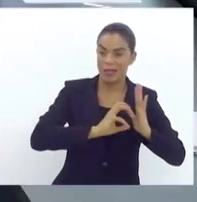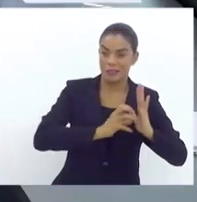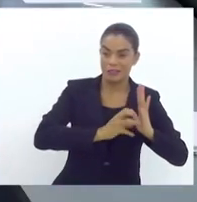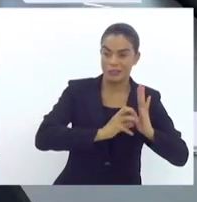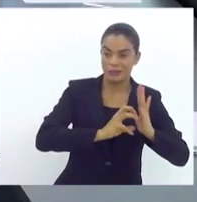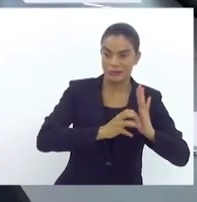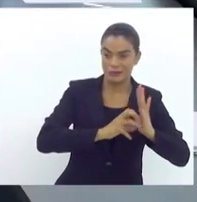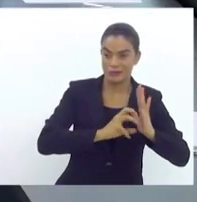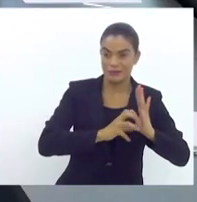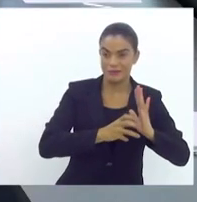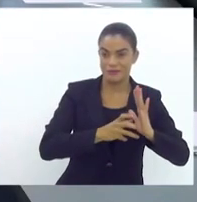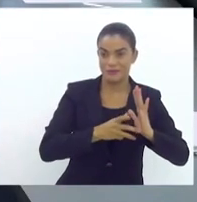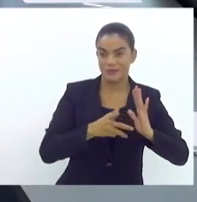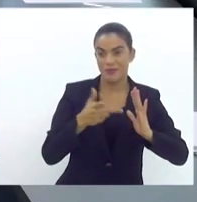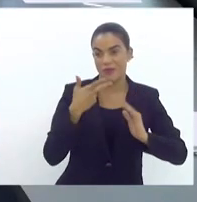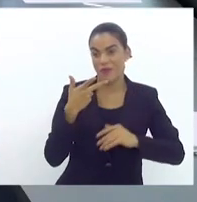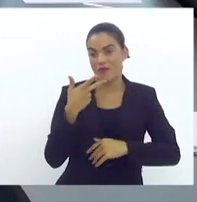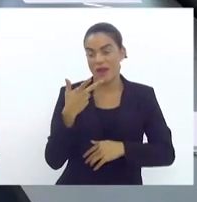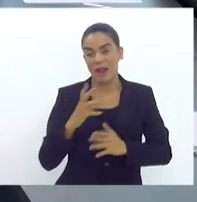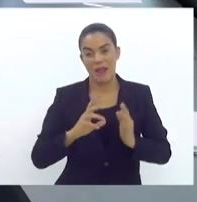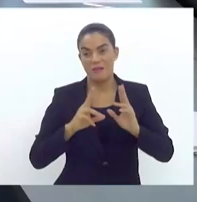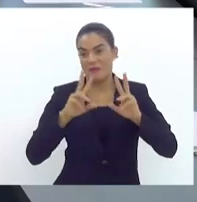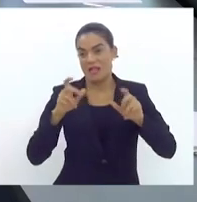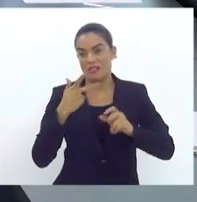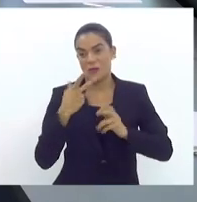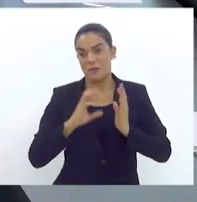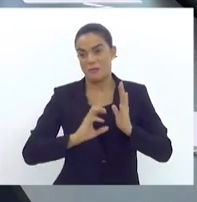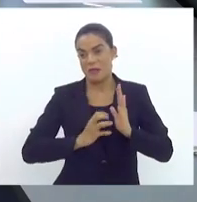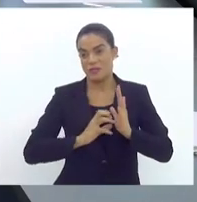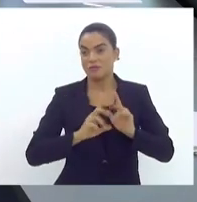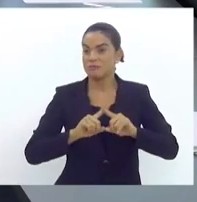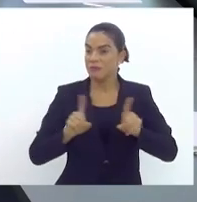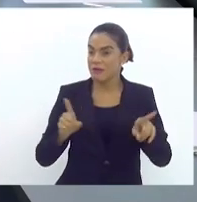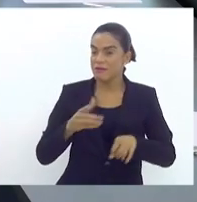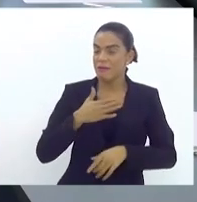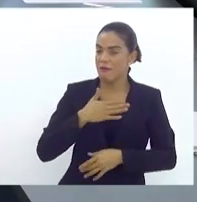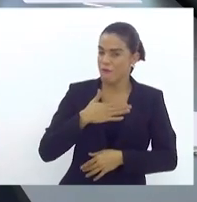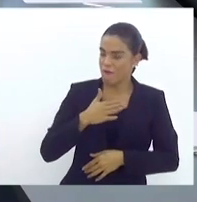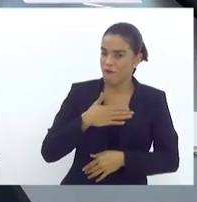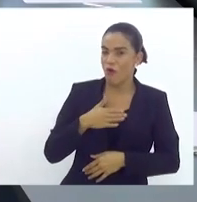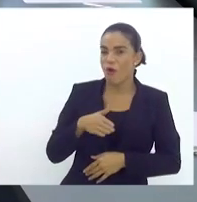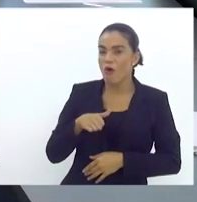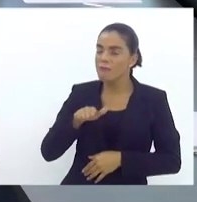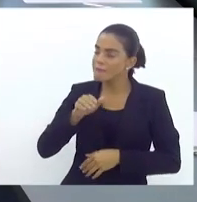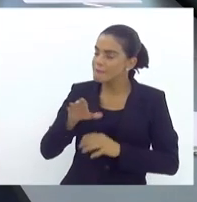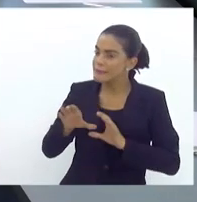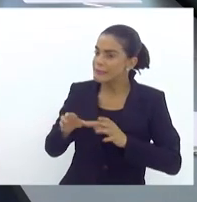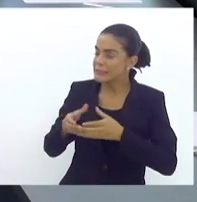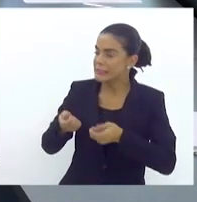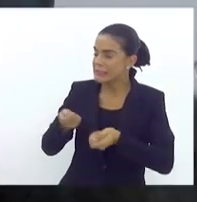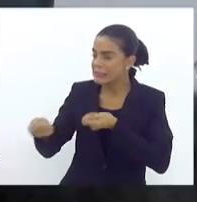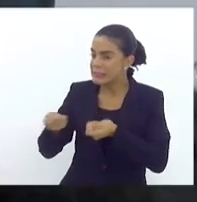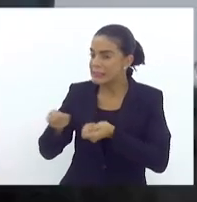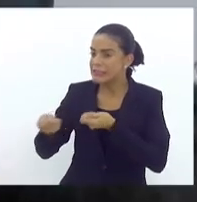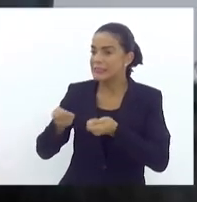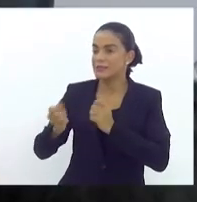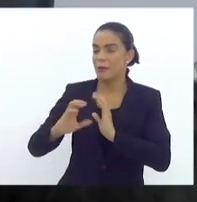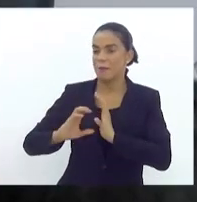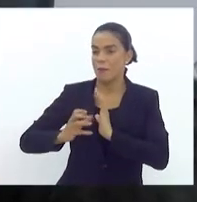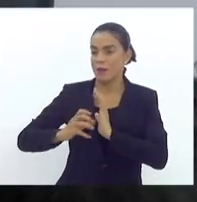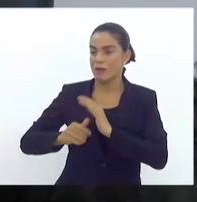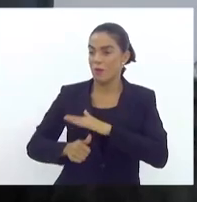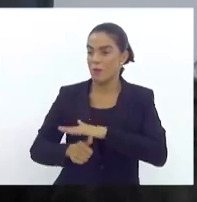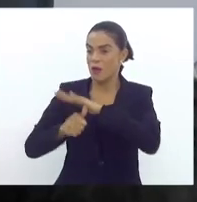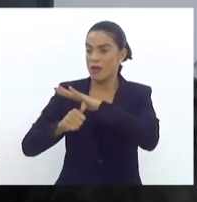é uma colocação partidária né mas eu vou estar acionando aqui o meu partido ao meu